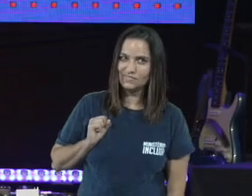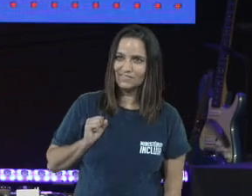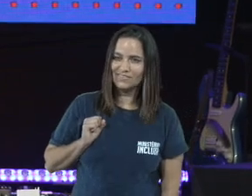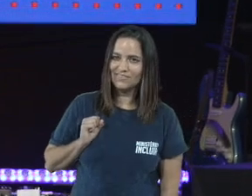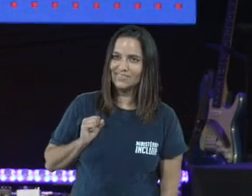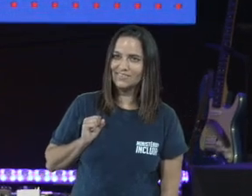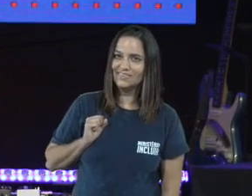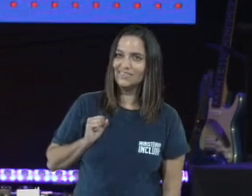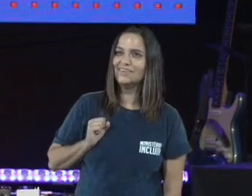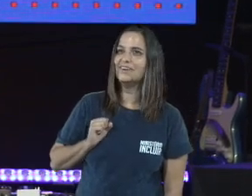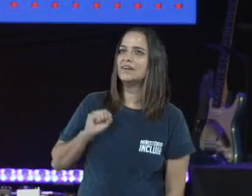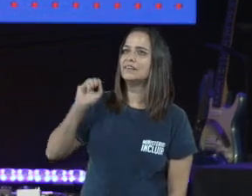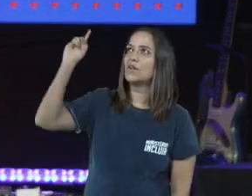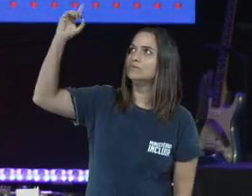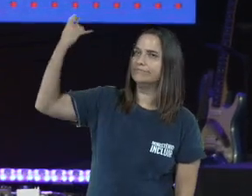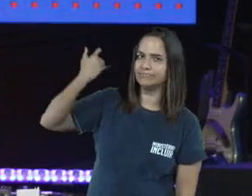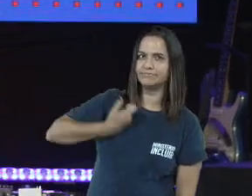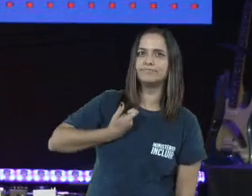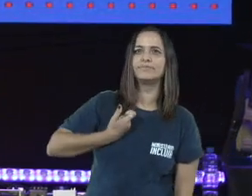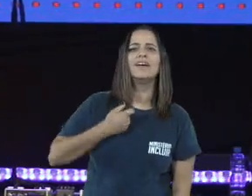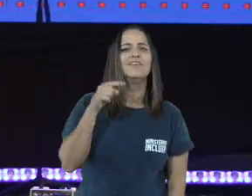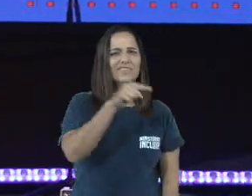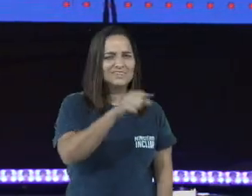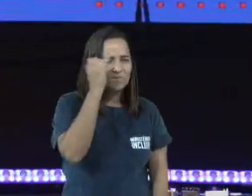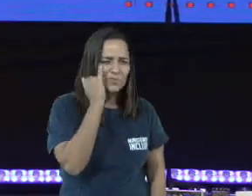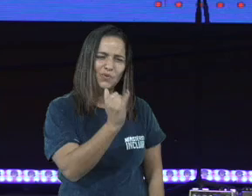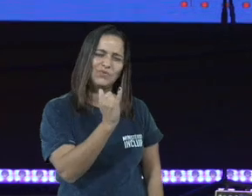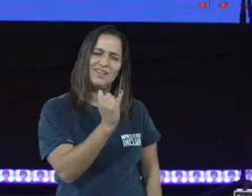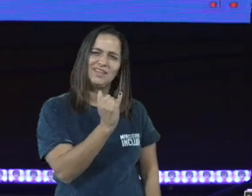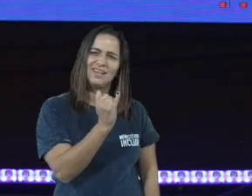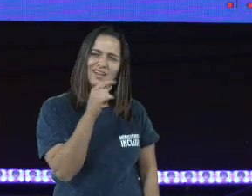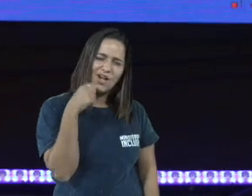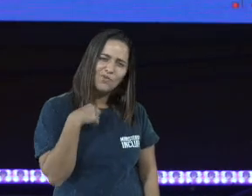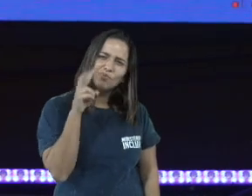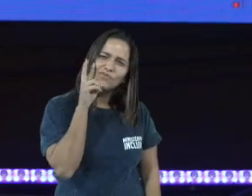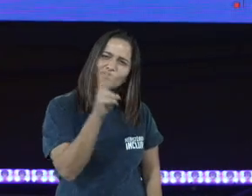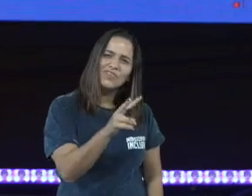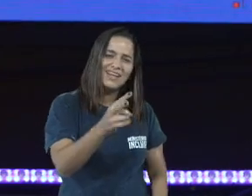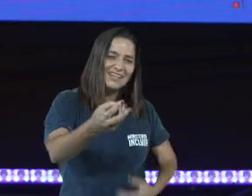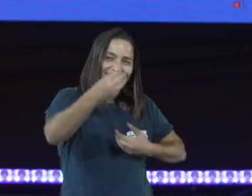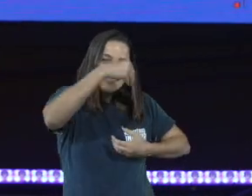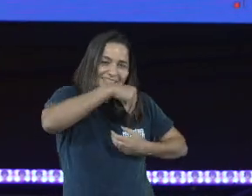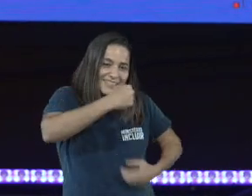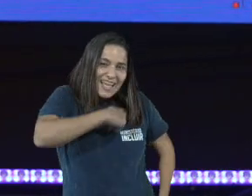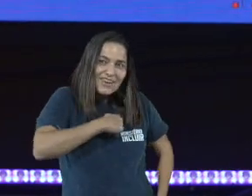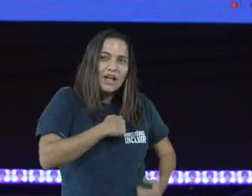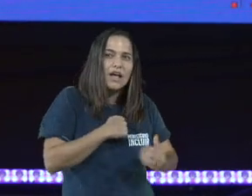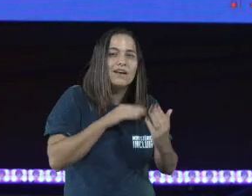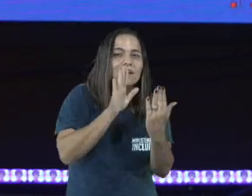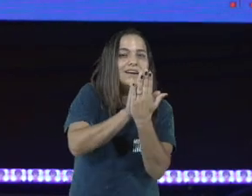maior consolo para mim tem esperança para mim tem esperança para você ficar tranquilo a gente ama tem